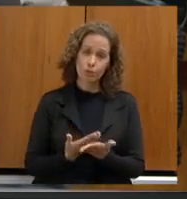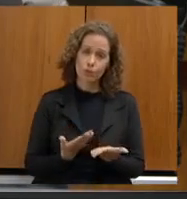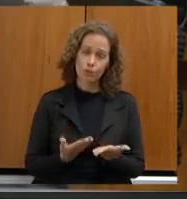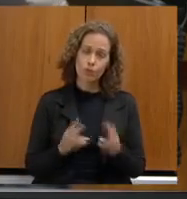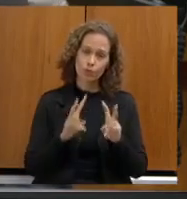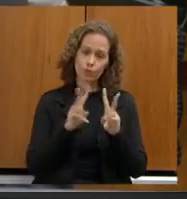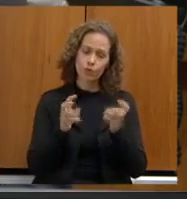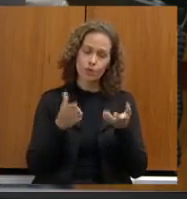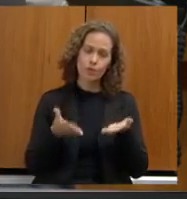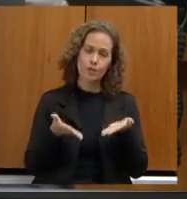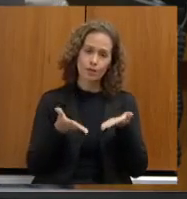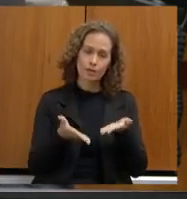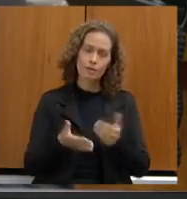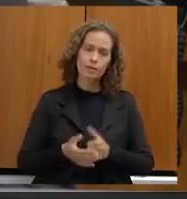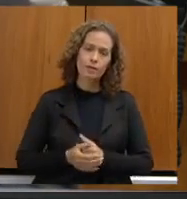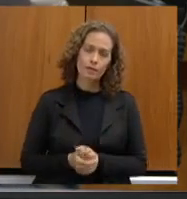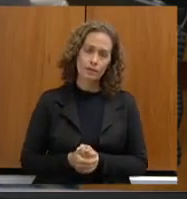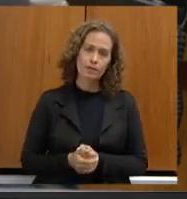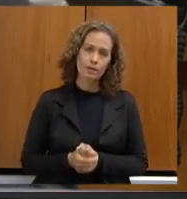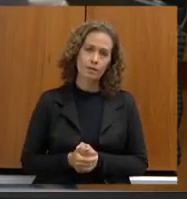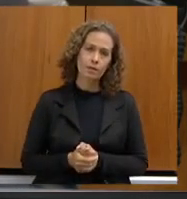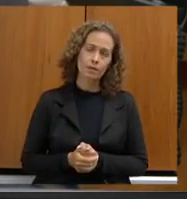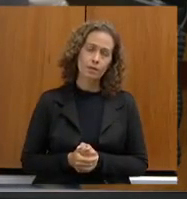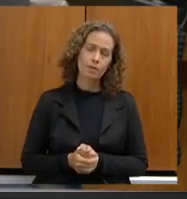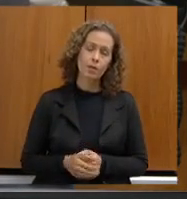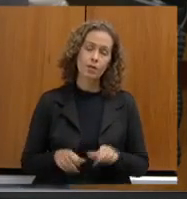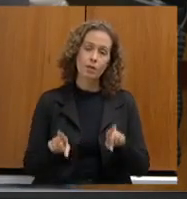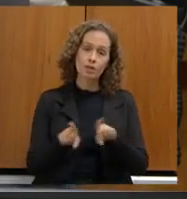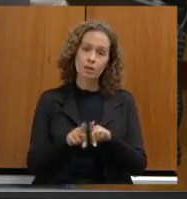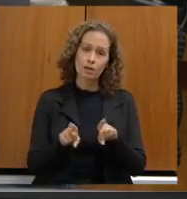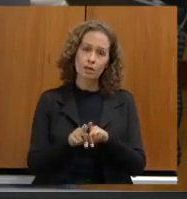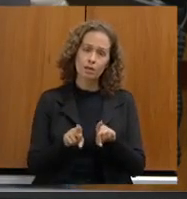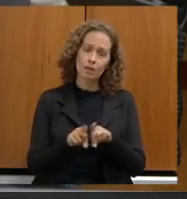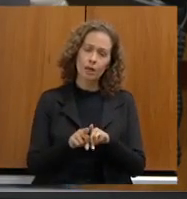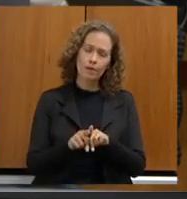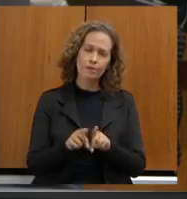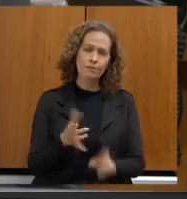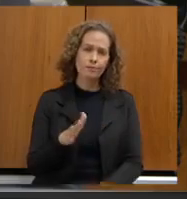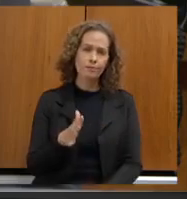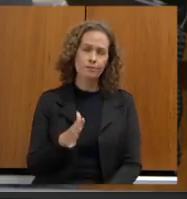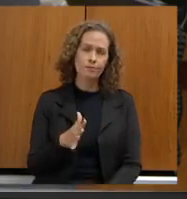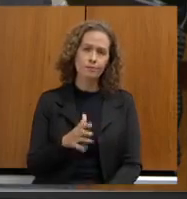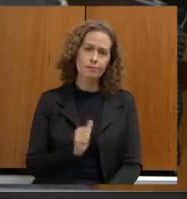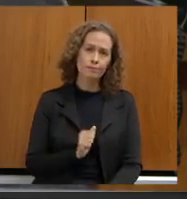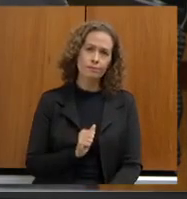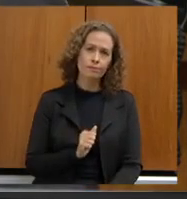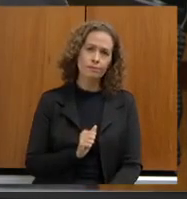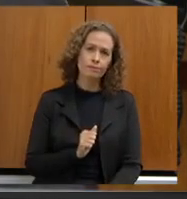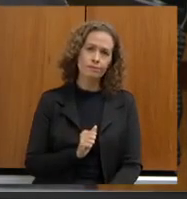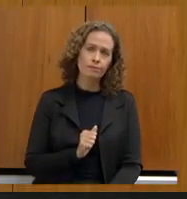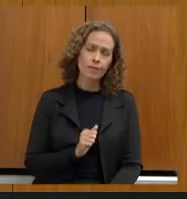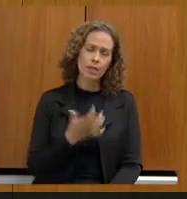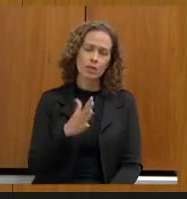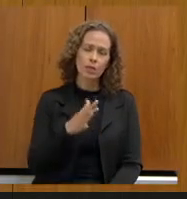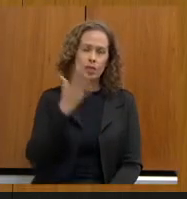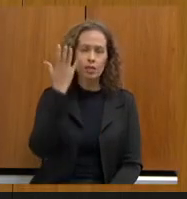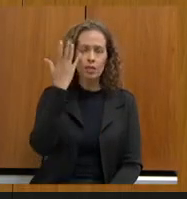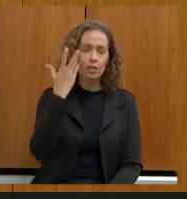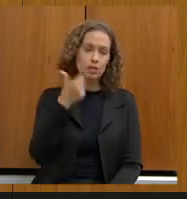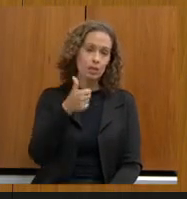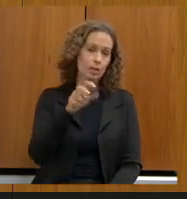e recentemente também aí a menos de há menos de 15 dias